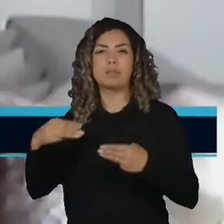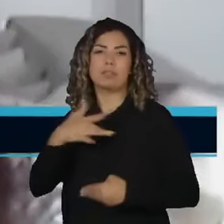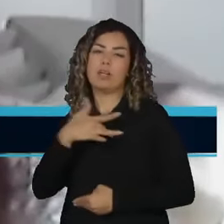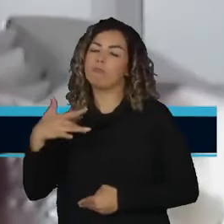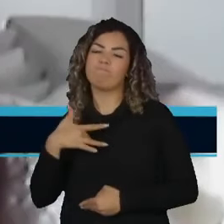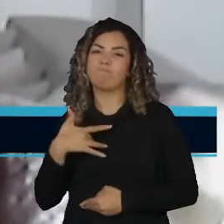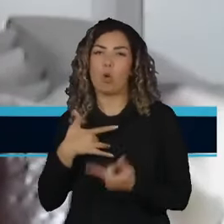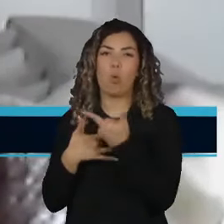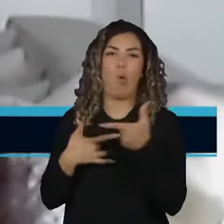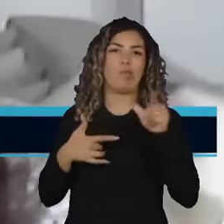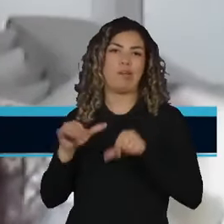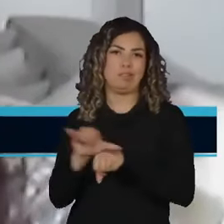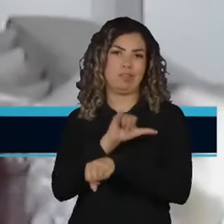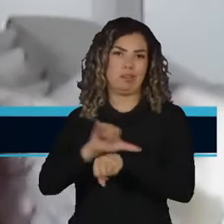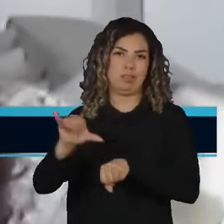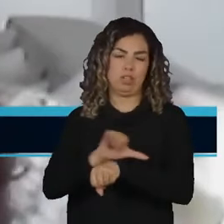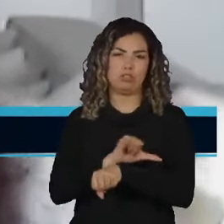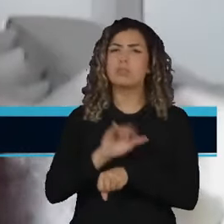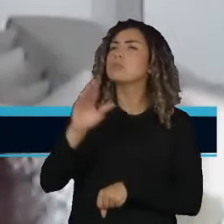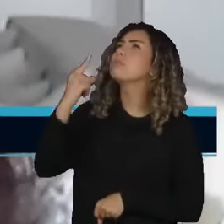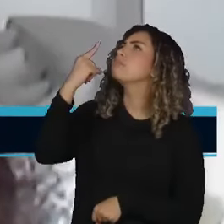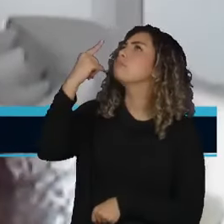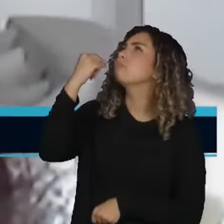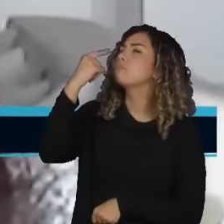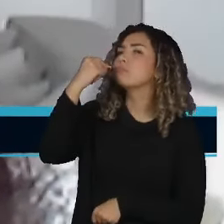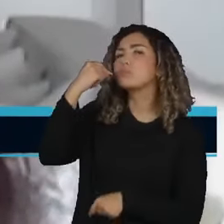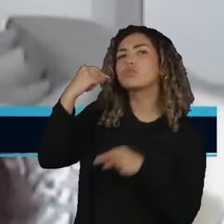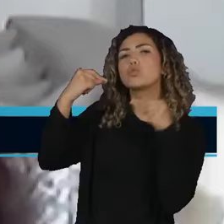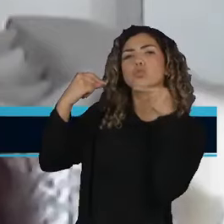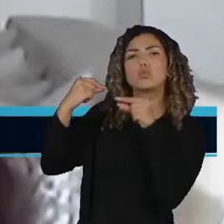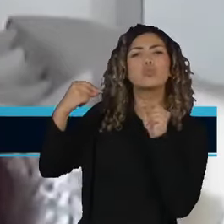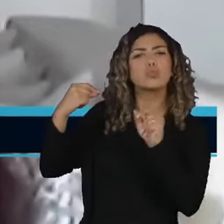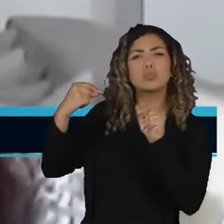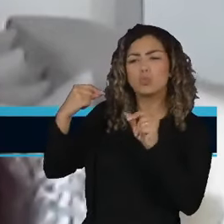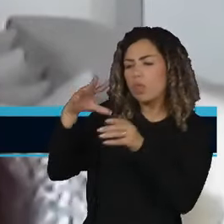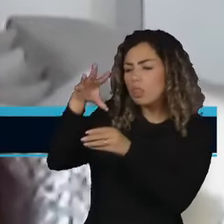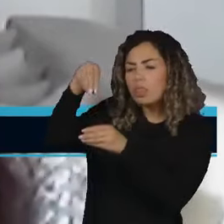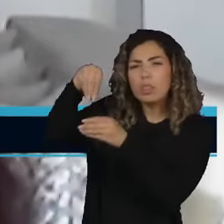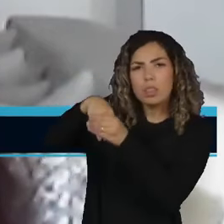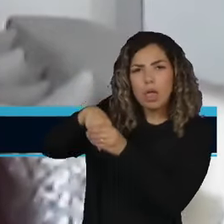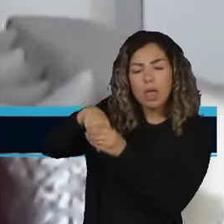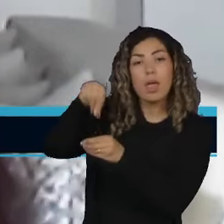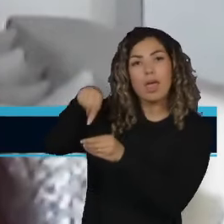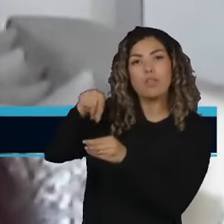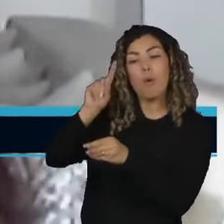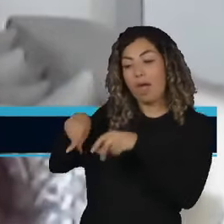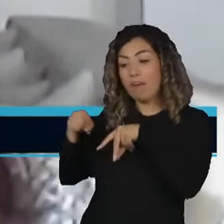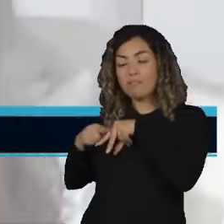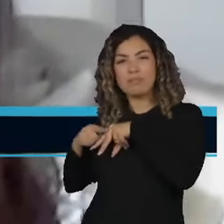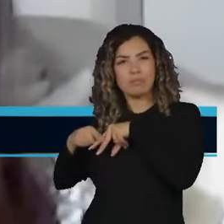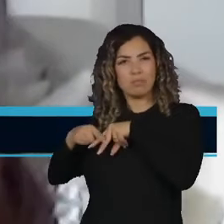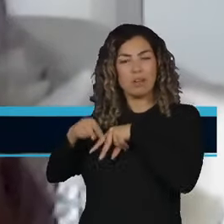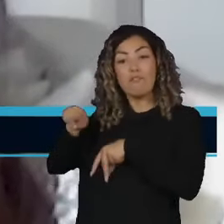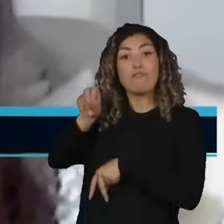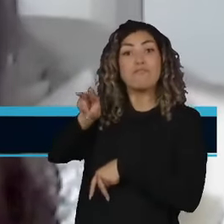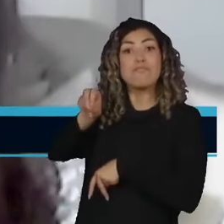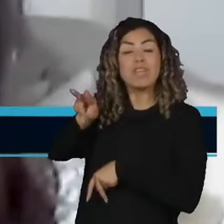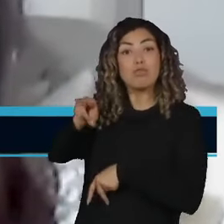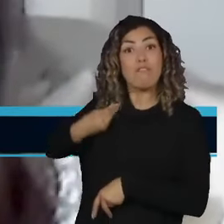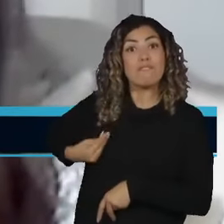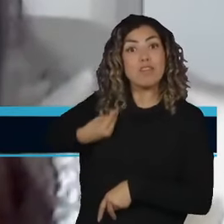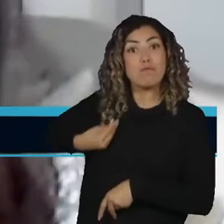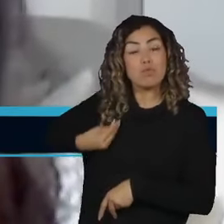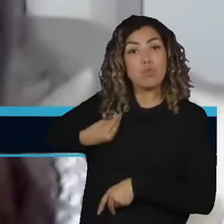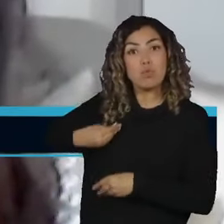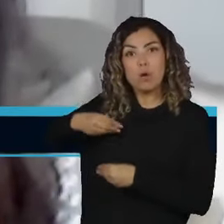A poliomielite oral é uma vacina composta com vírus da poliomielite vivo. Ao longo das